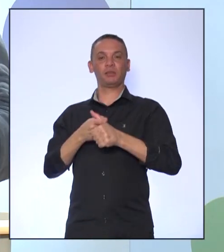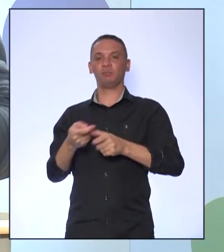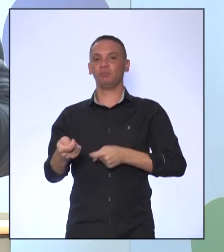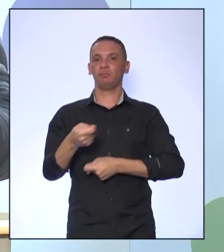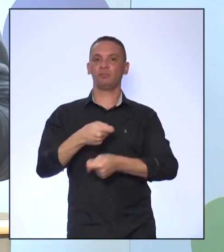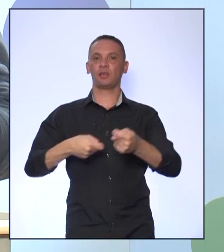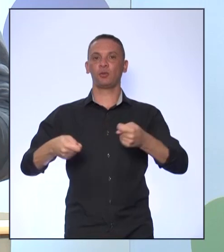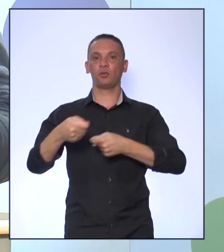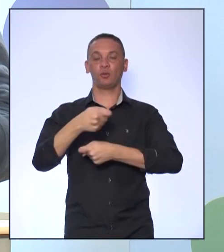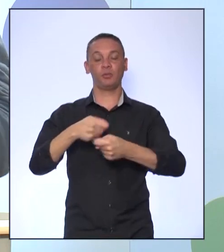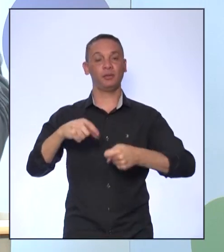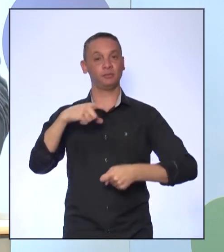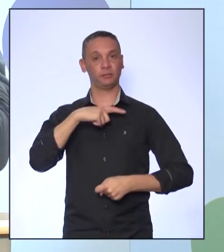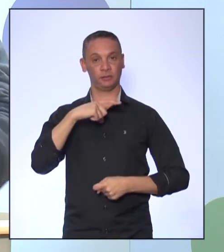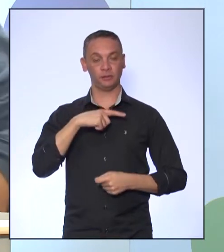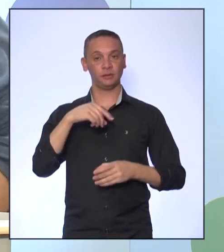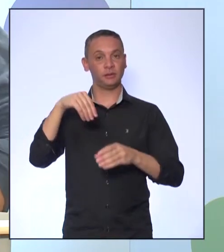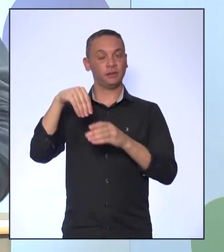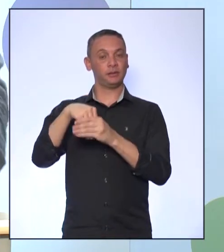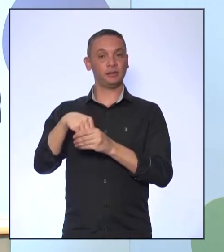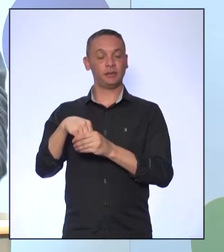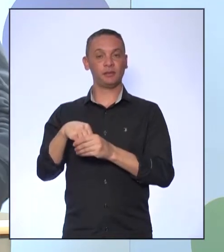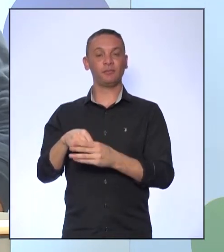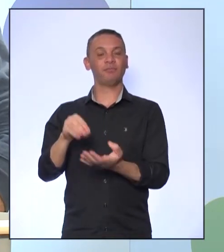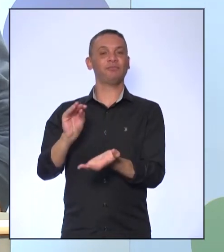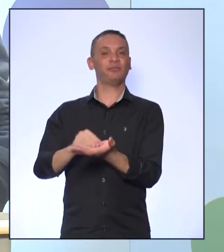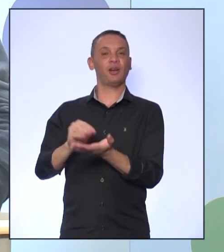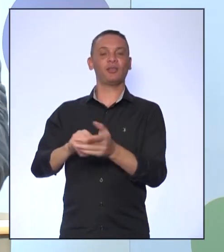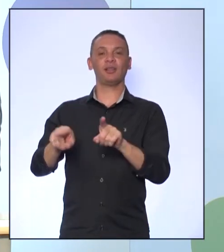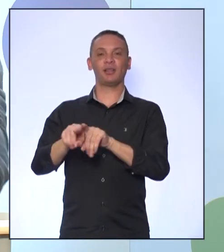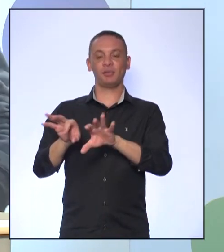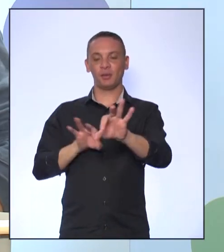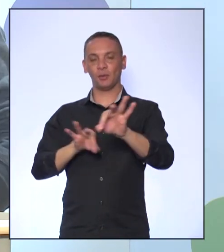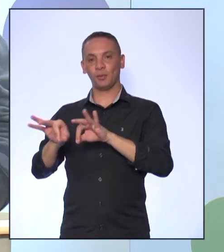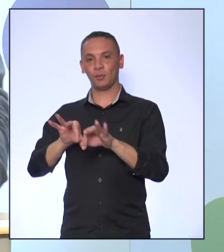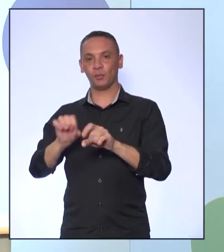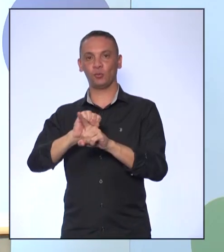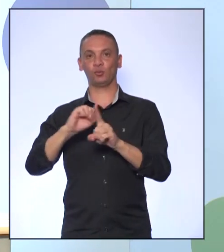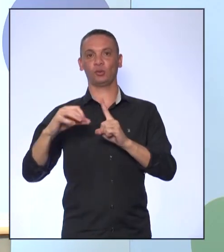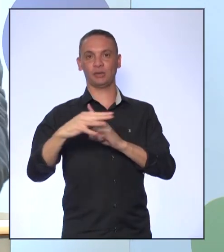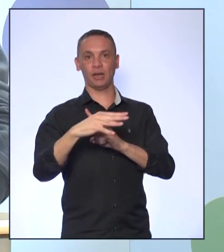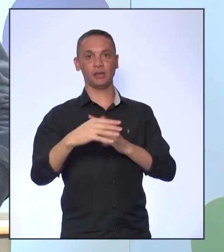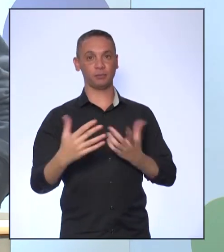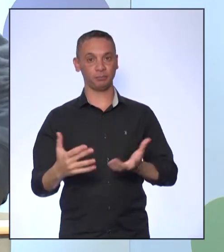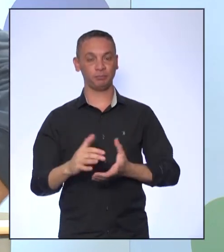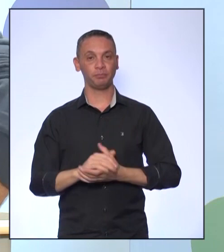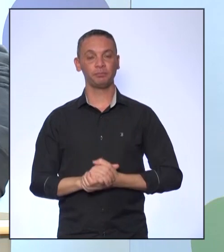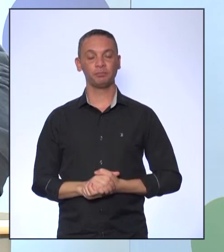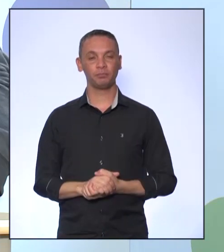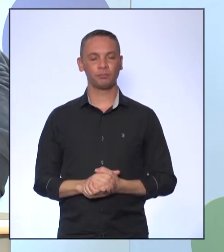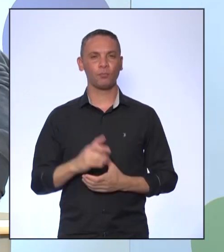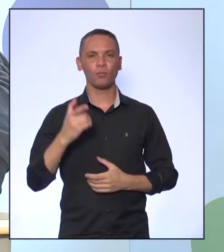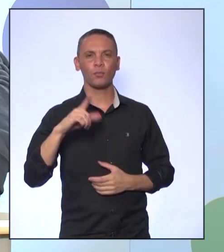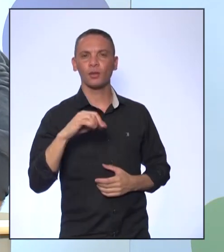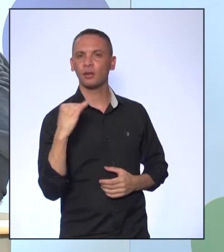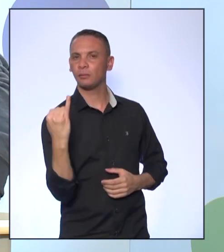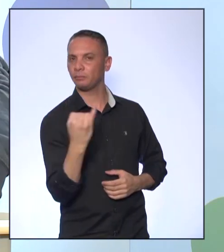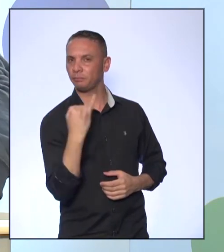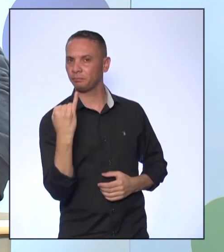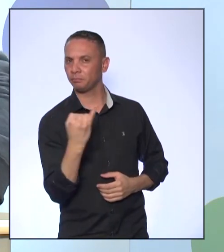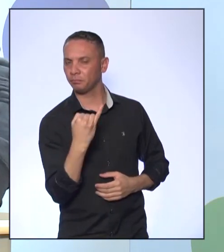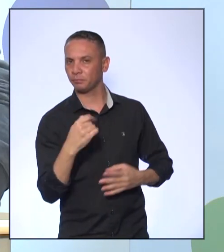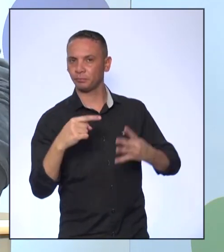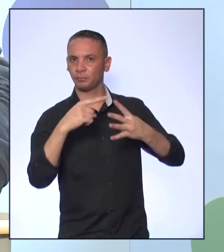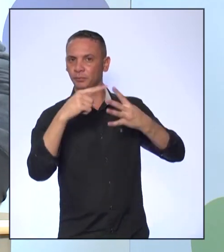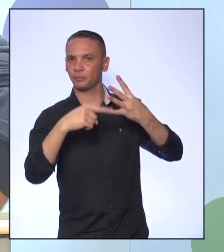e o passar do tempo, a falta de manutenção desse bloco socialista. Tudo bem? Outro fator que eu acho